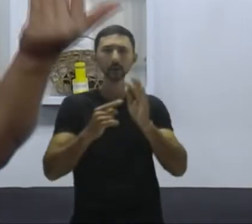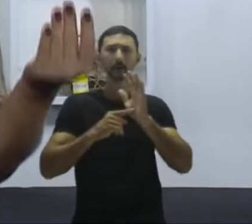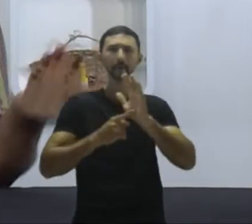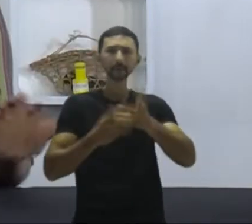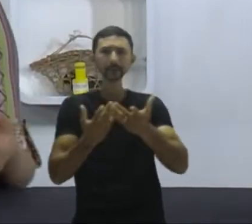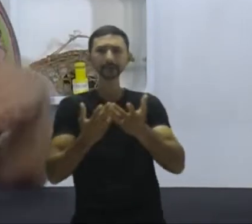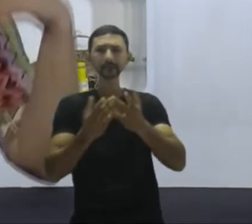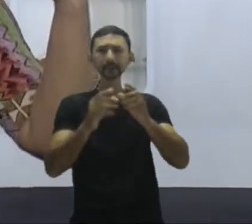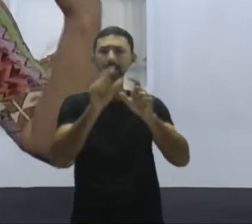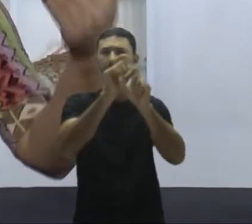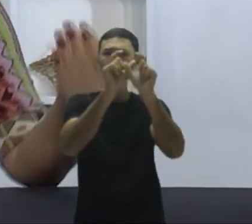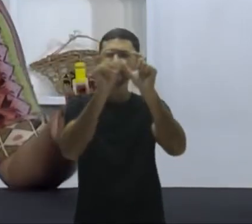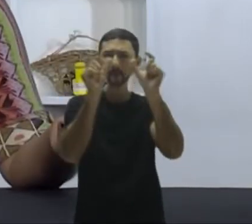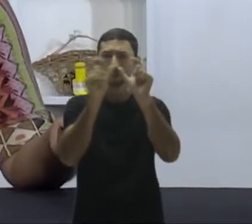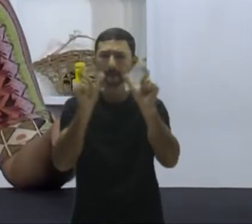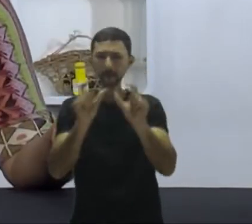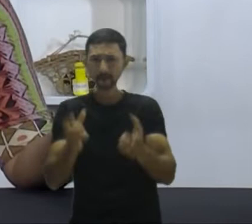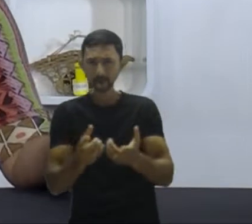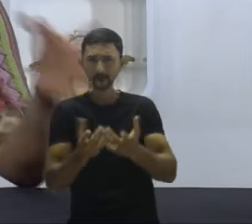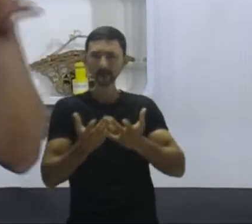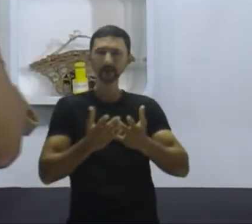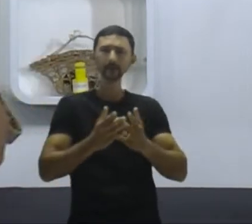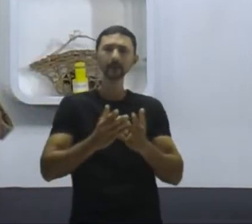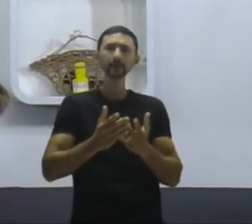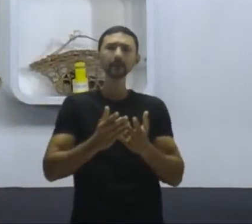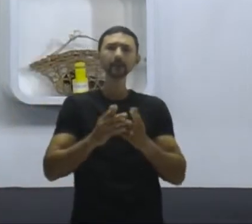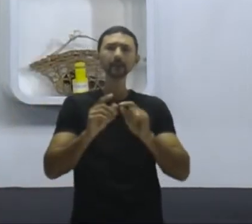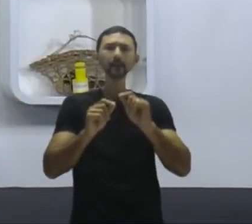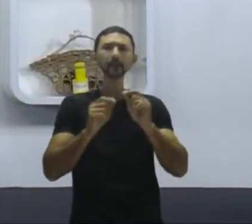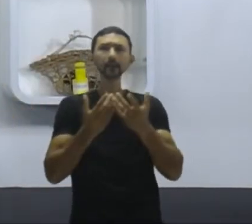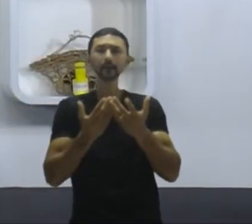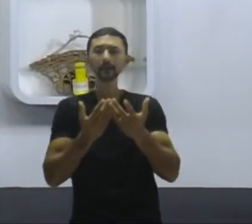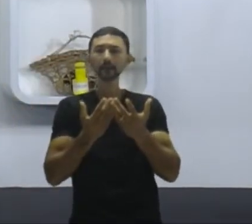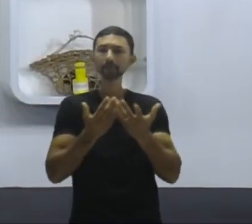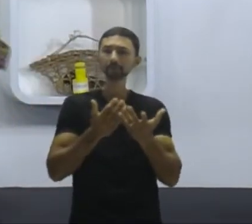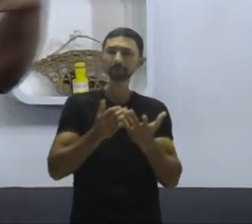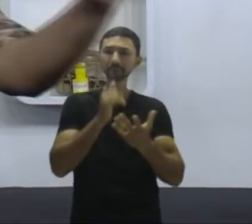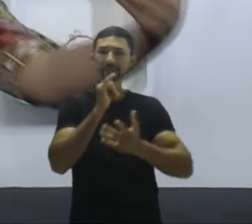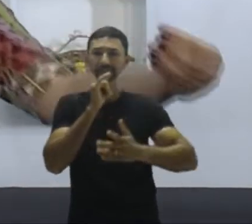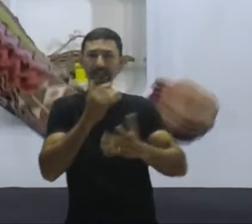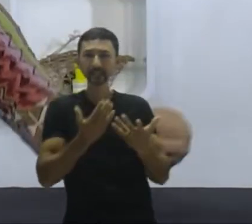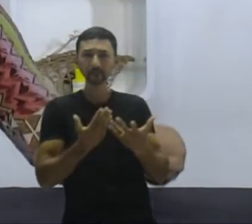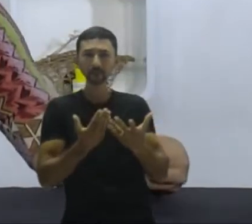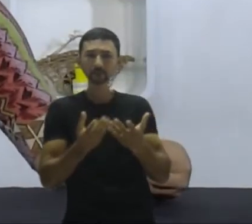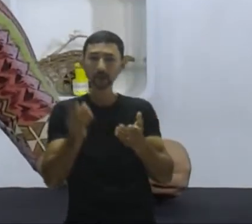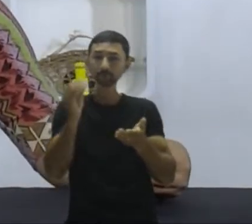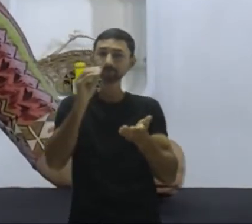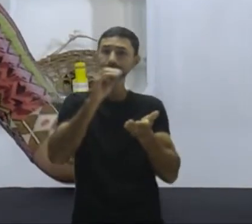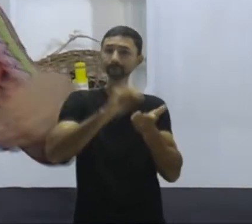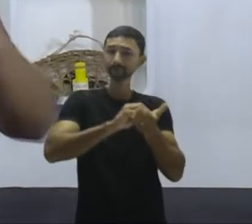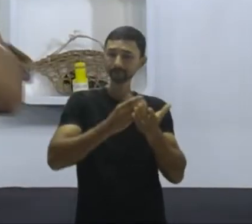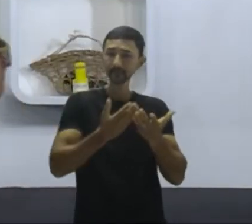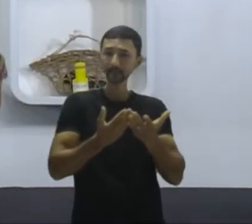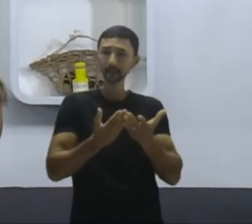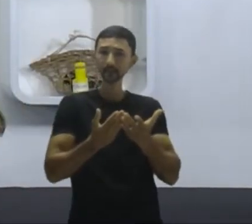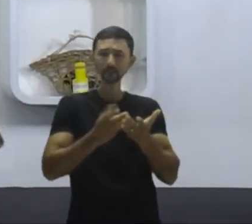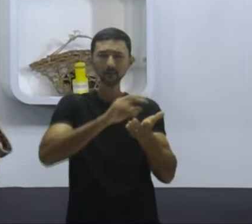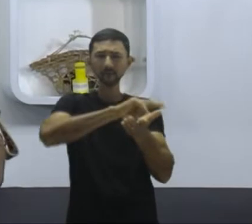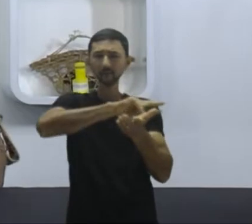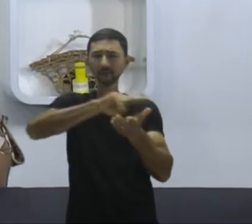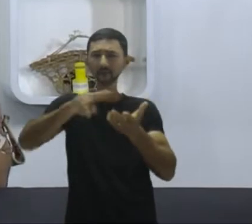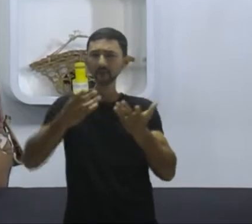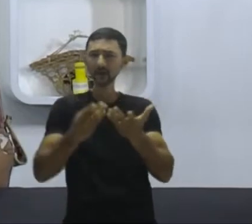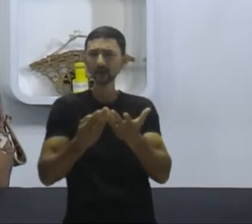apresenta determinados elementos que podem estar presentes em